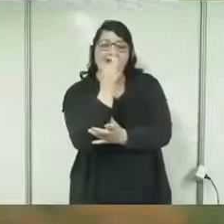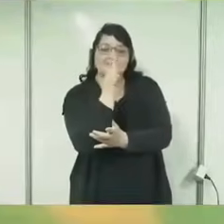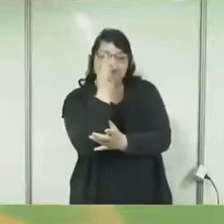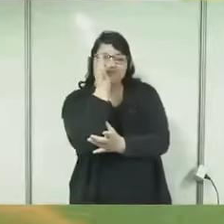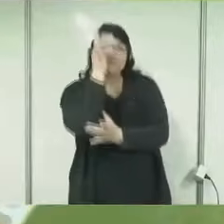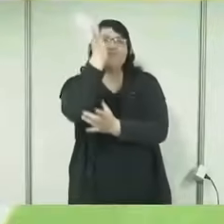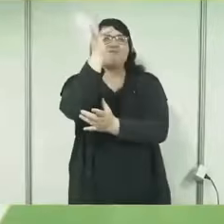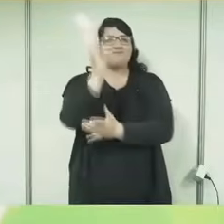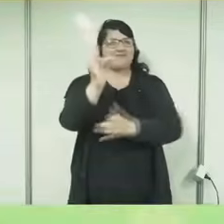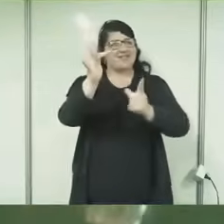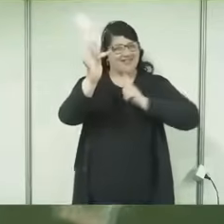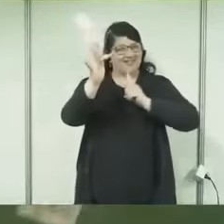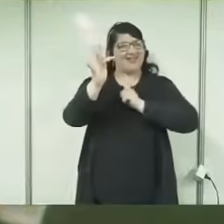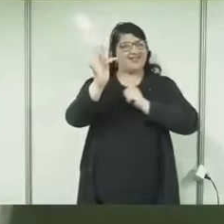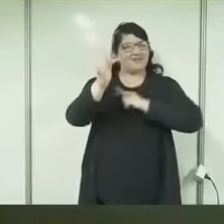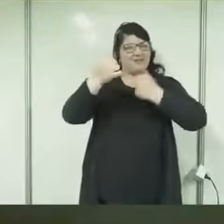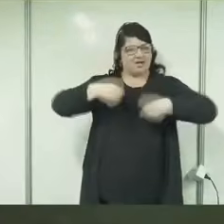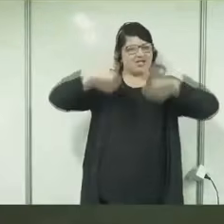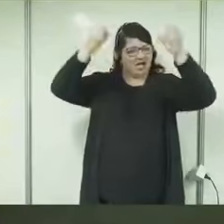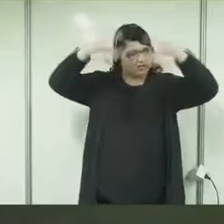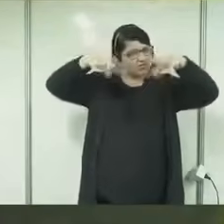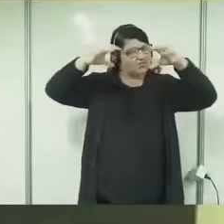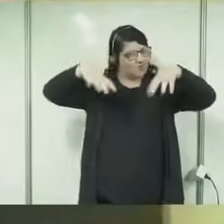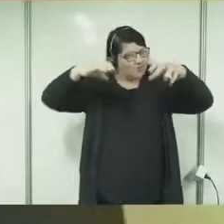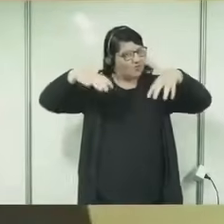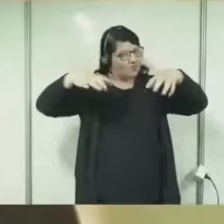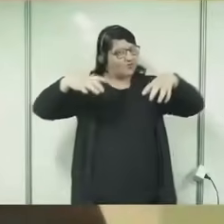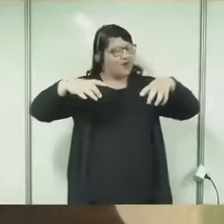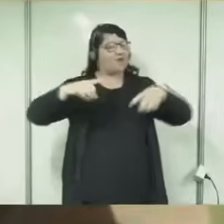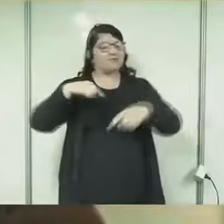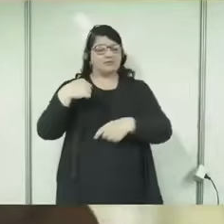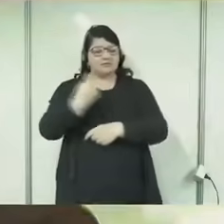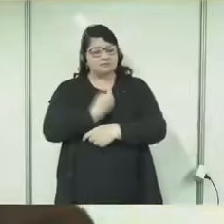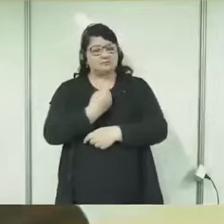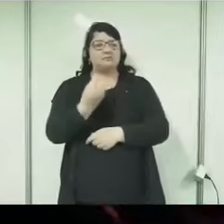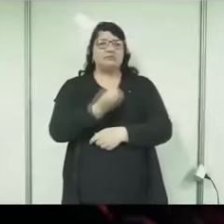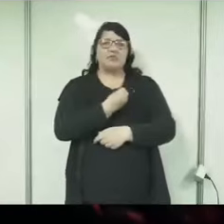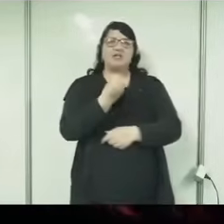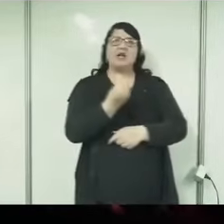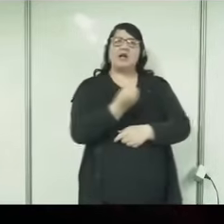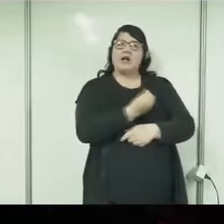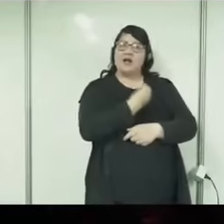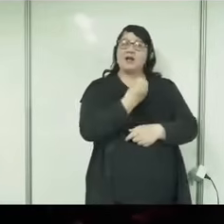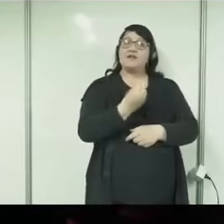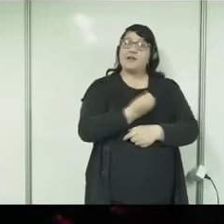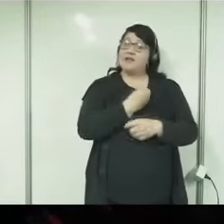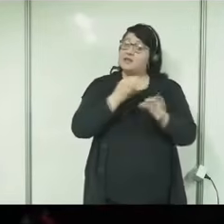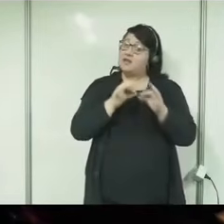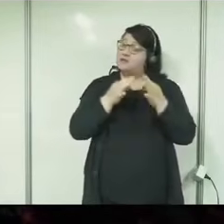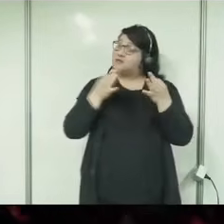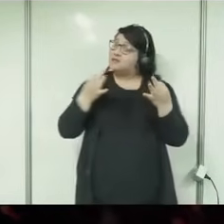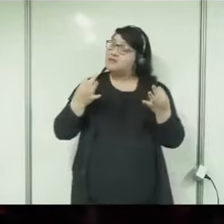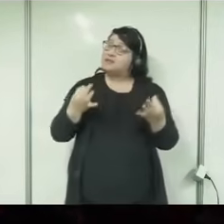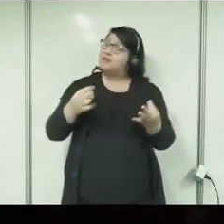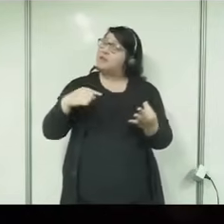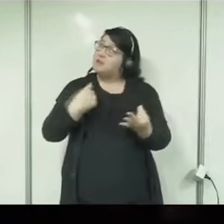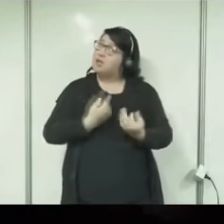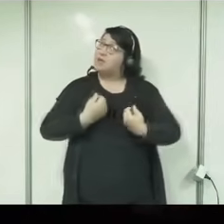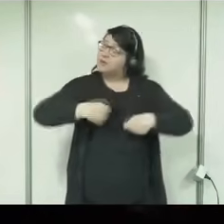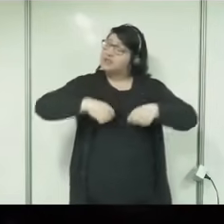Penso que cumprir a vida seja simplesmente compreender a marcha, ir tocando em